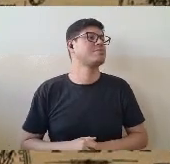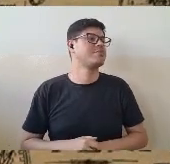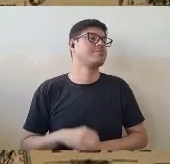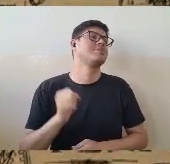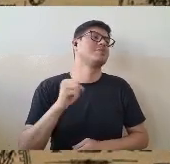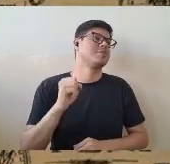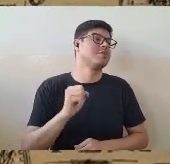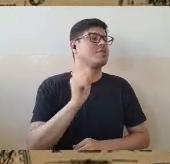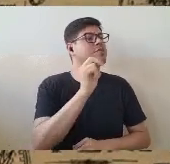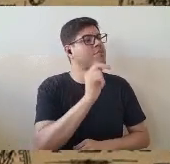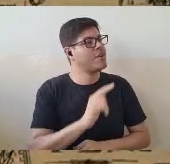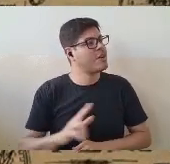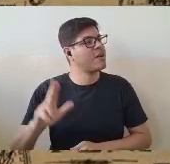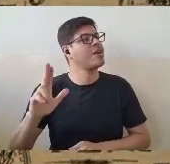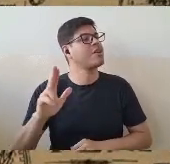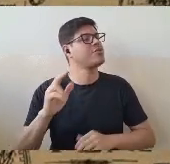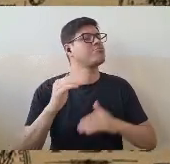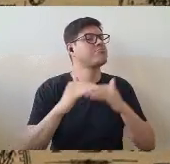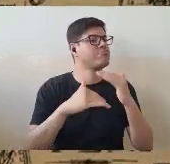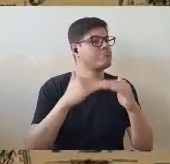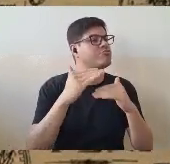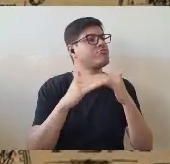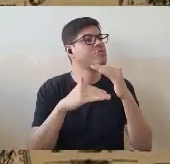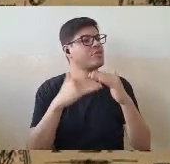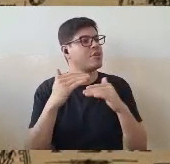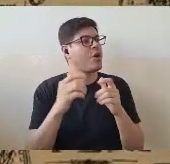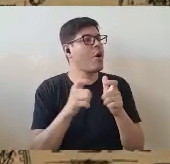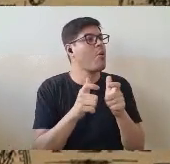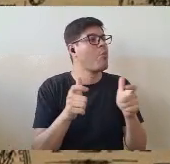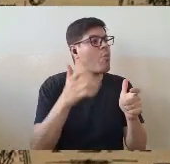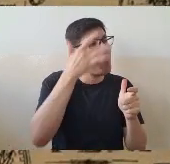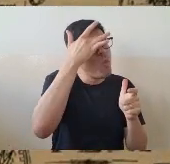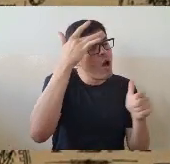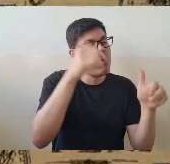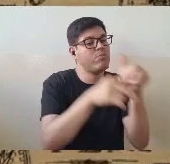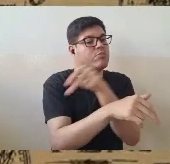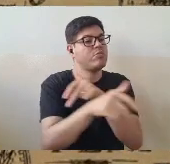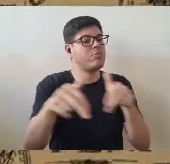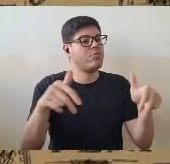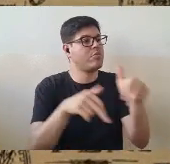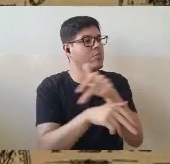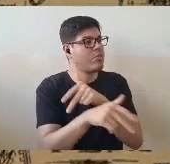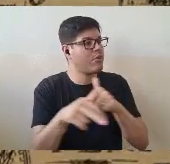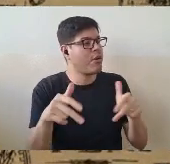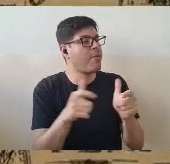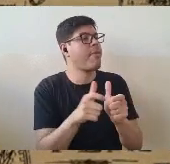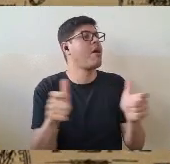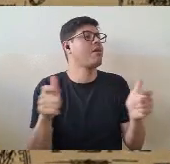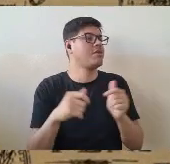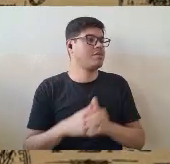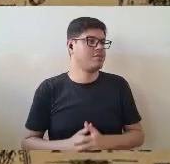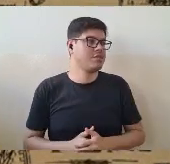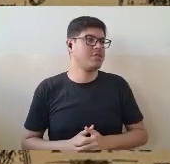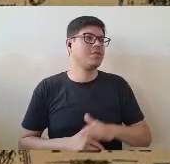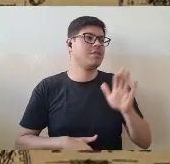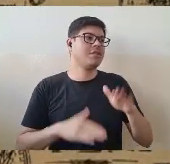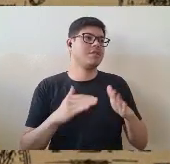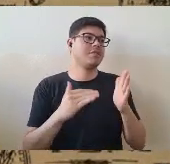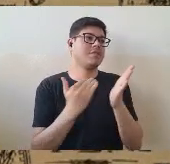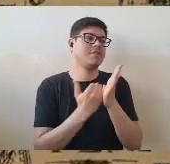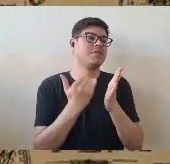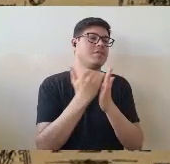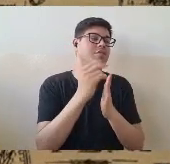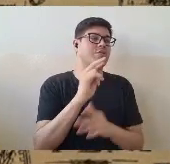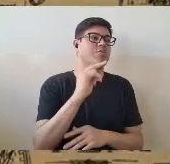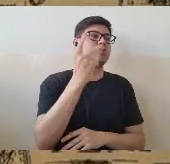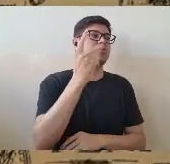de Hoje. desenvolvimento. É. Populacional, inclusive, bem maior que Uberaba no momento. Talvez o dobro aí tá da população. E o senhor